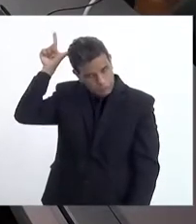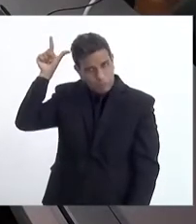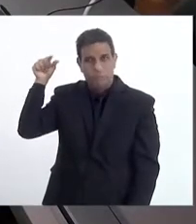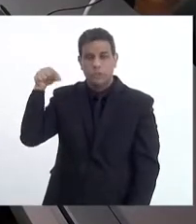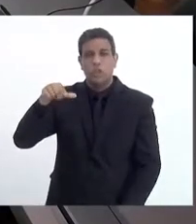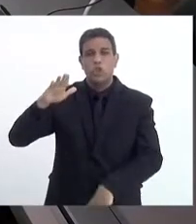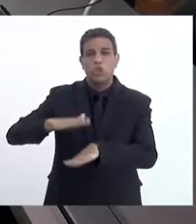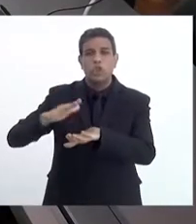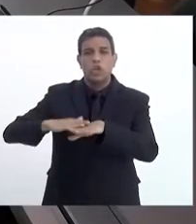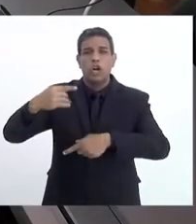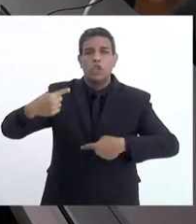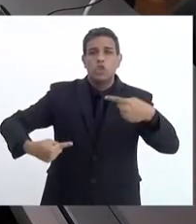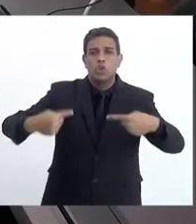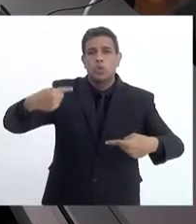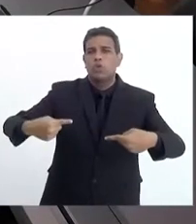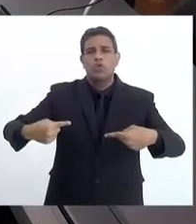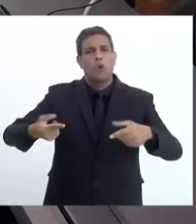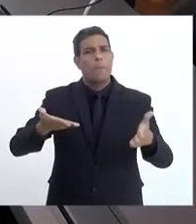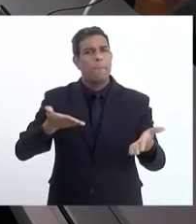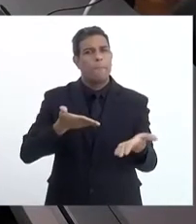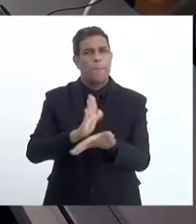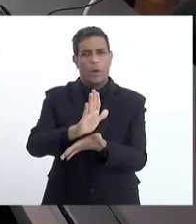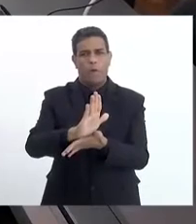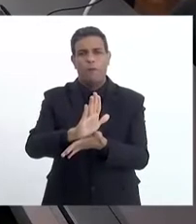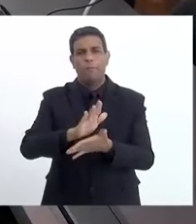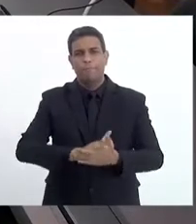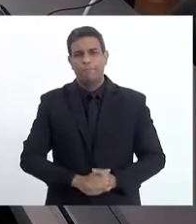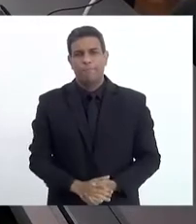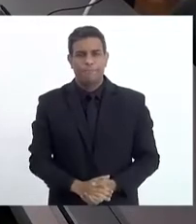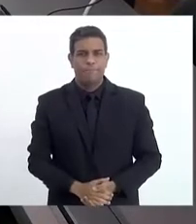Em discussão e em votação, aprovado.